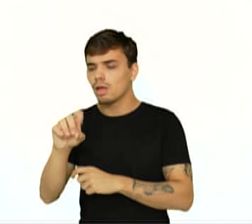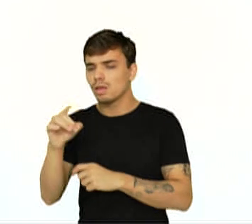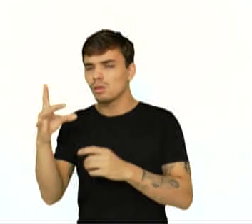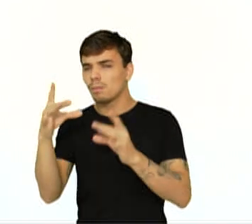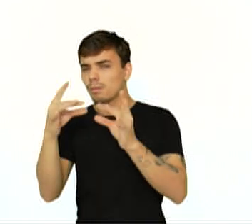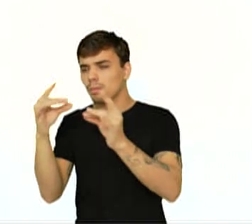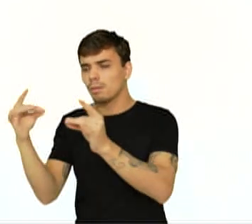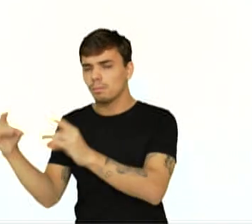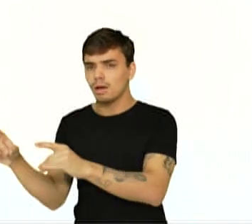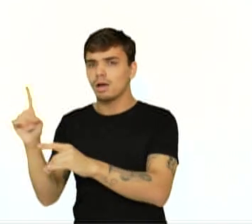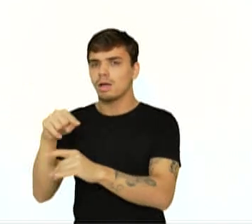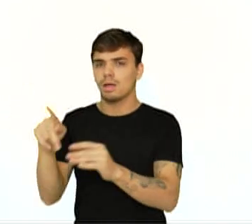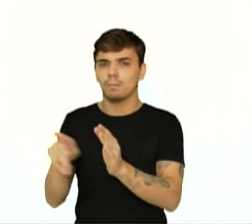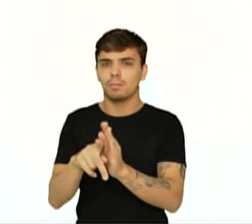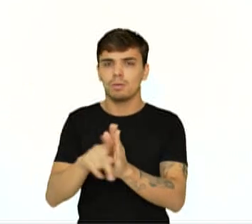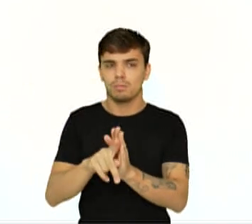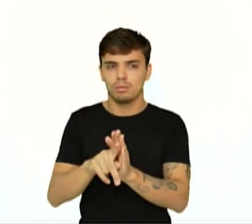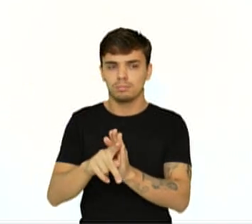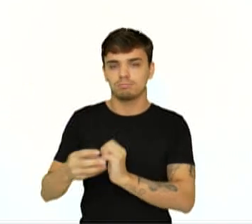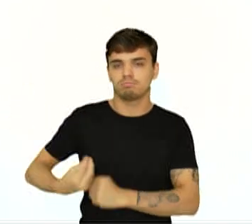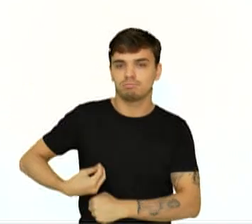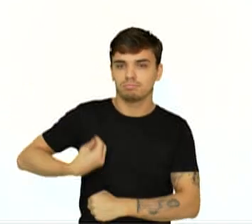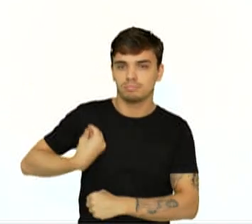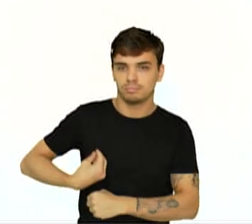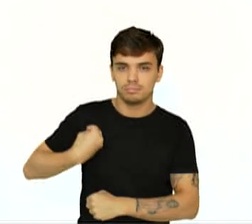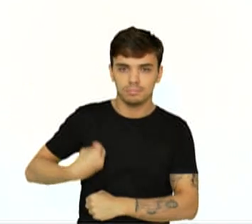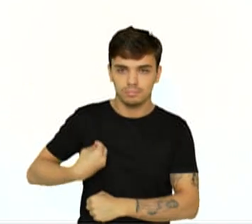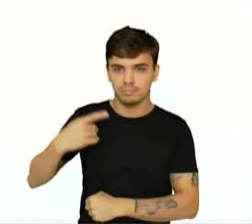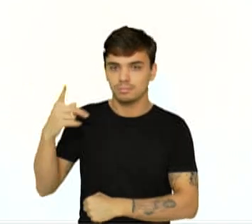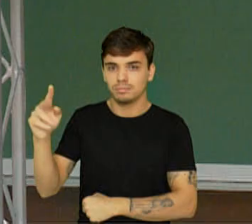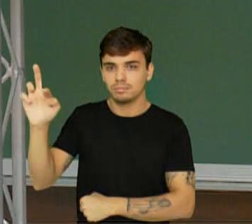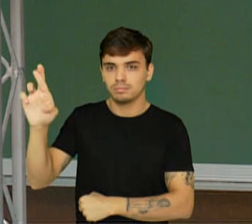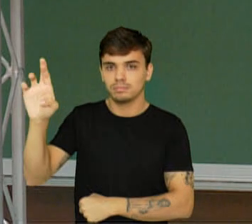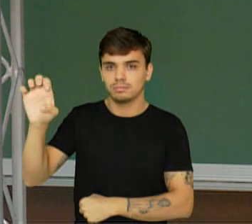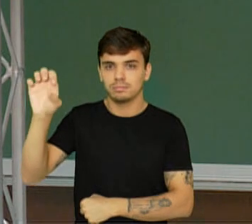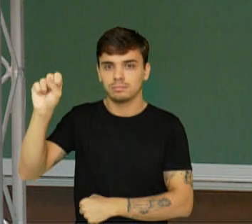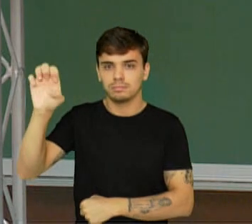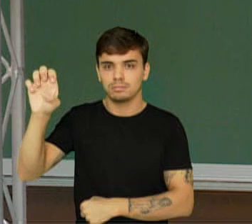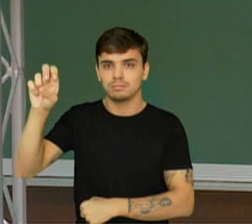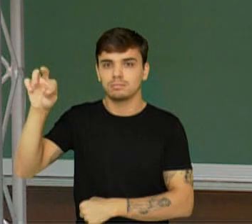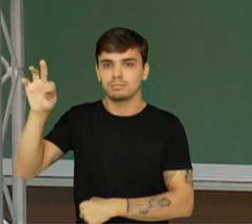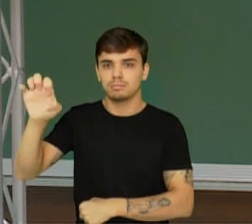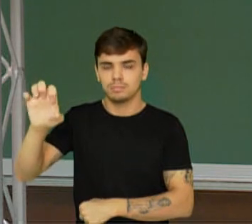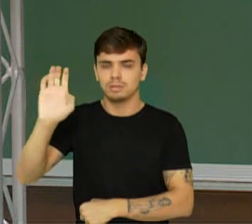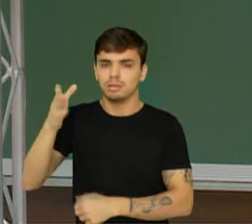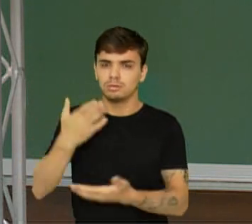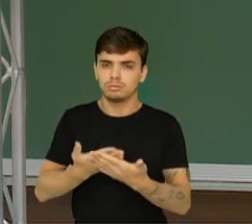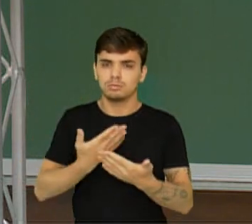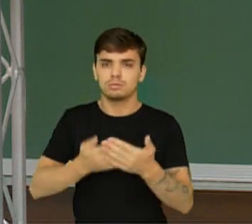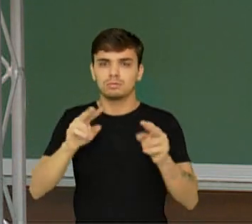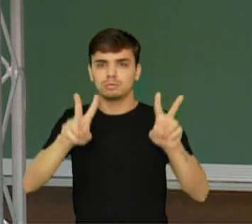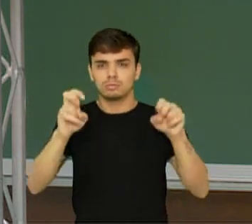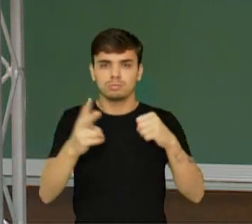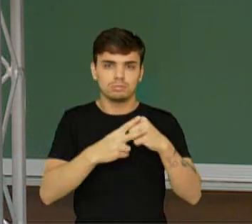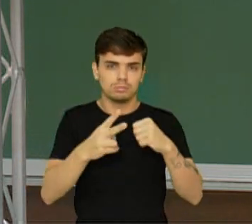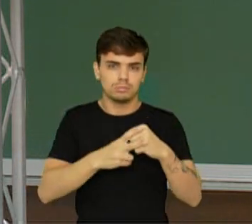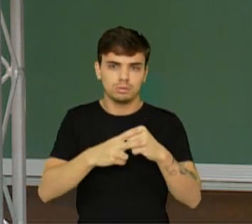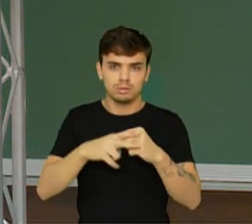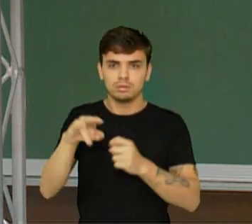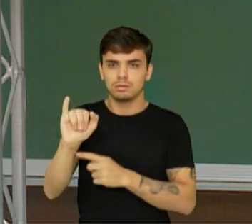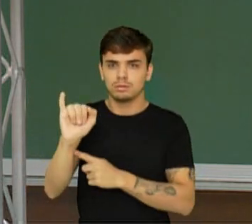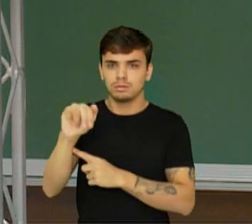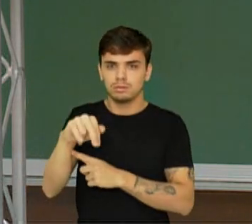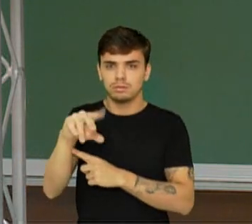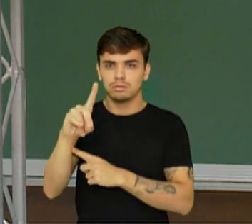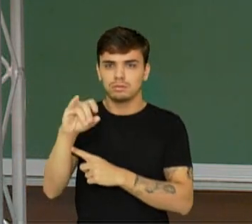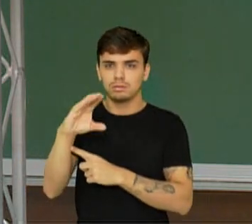doy fueron conjugados en el presente, né? Nós estudamos pouquinho o verbo no presente do